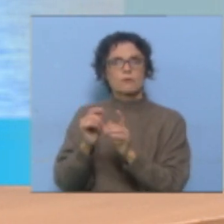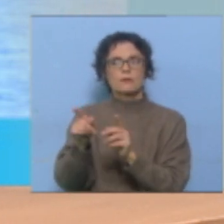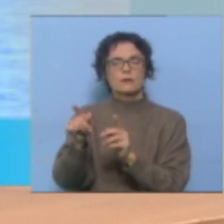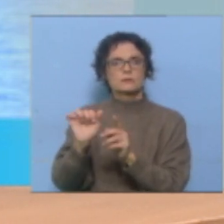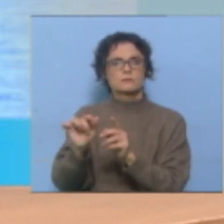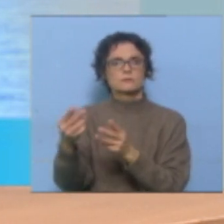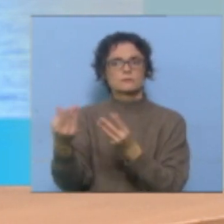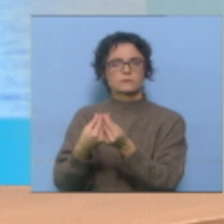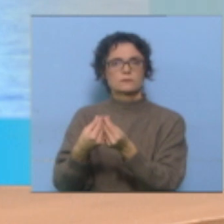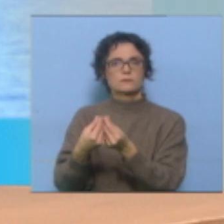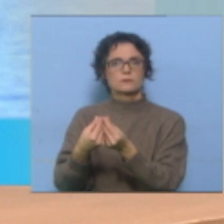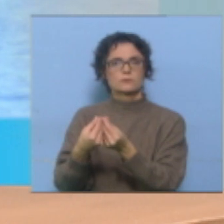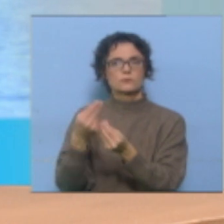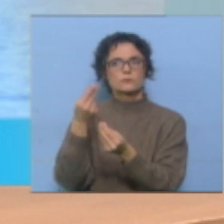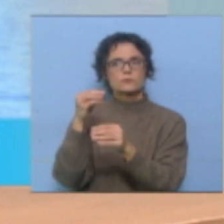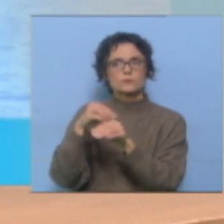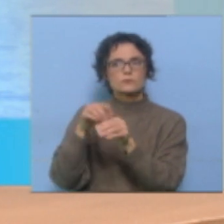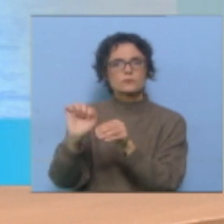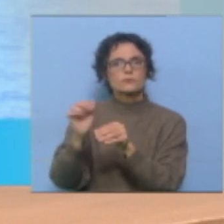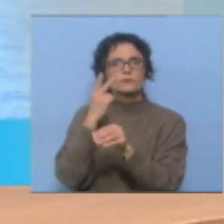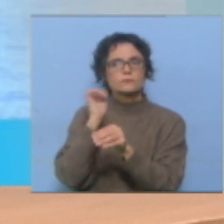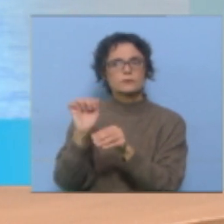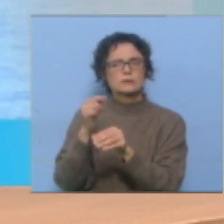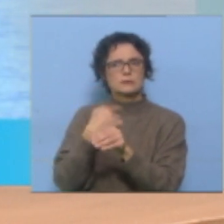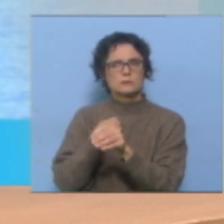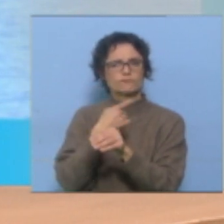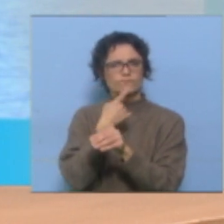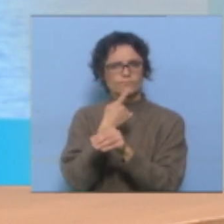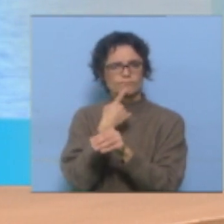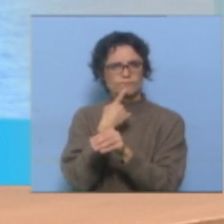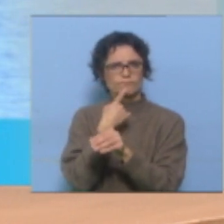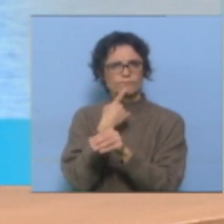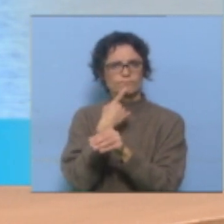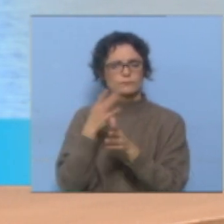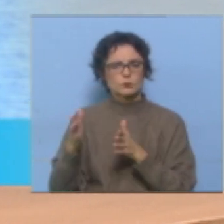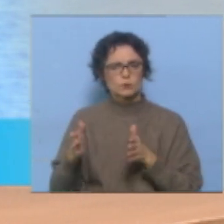seu testemunho de vida, que eu percebi que seguir a Jesus